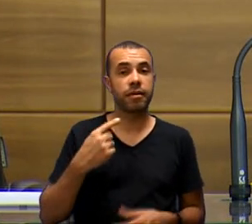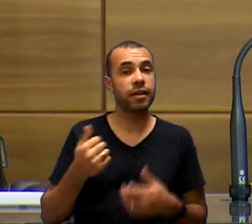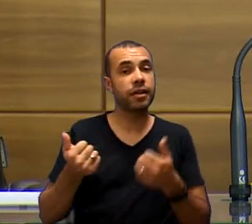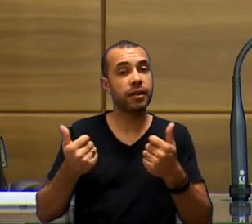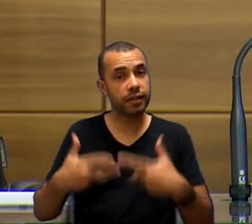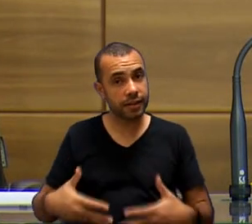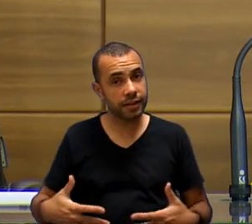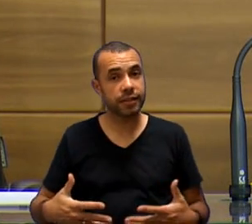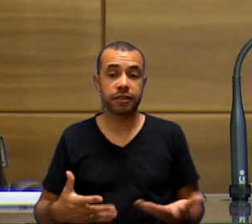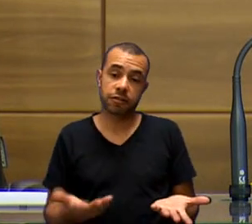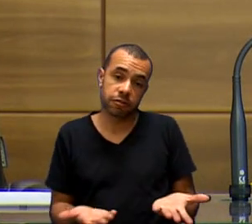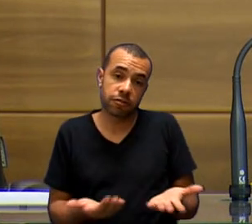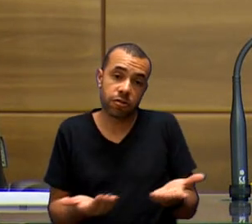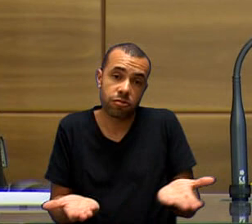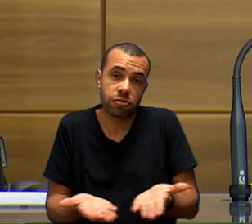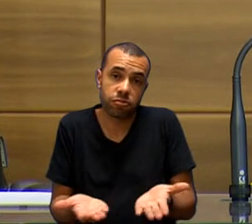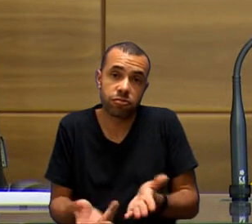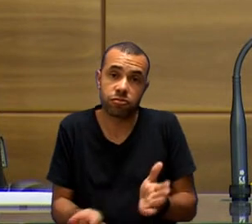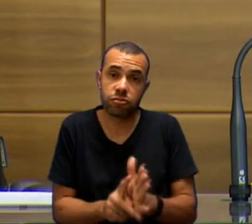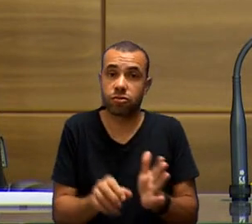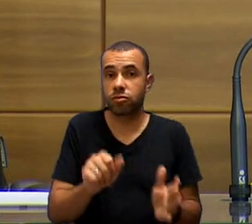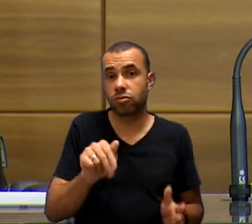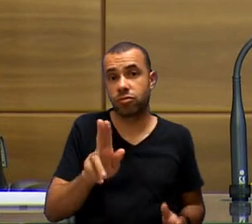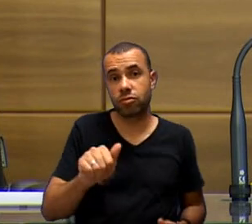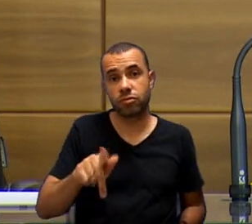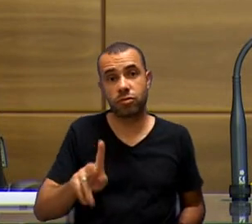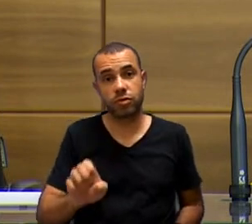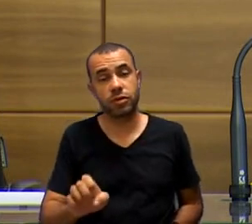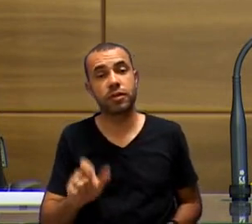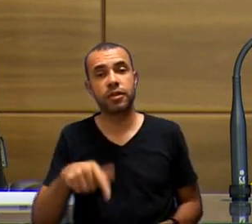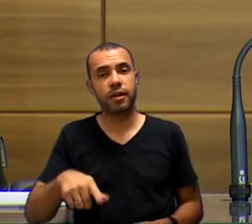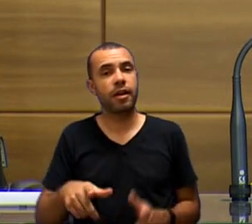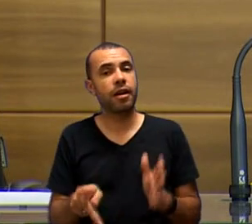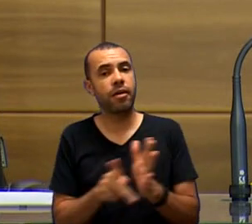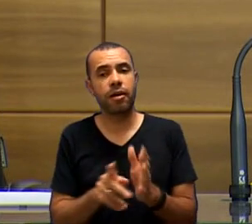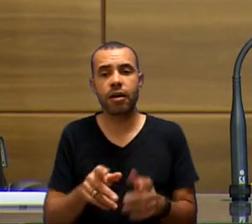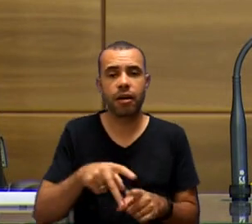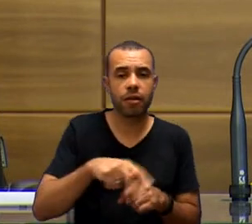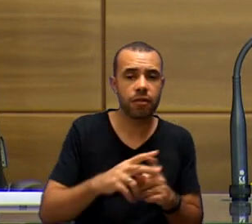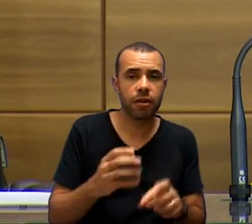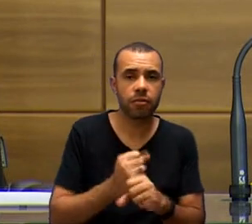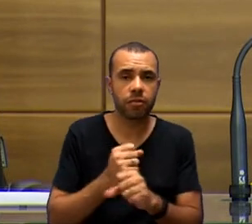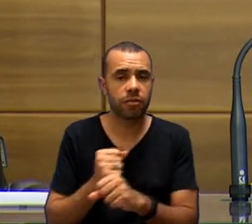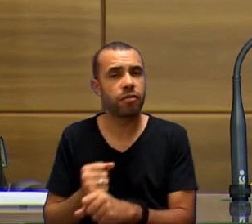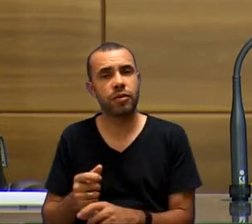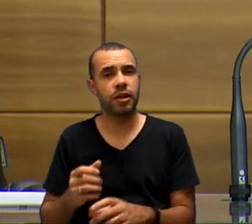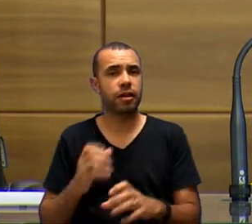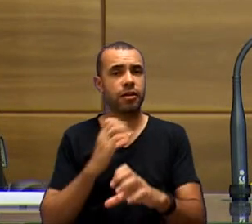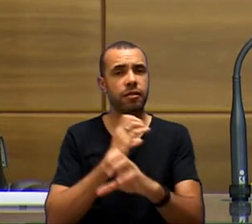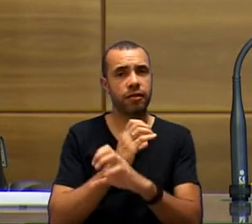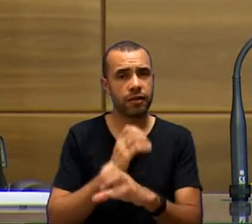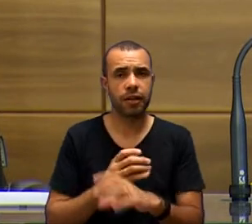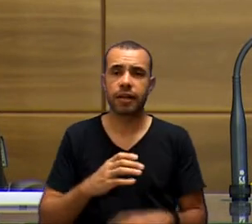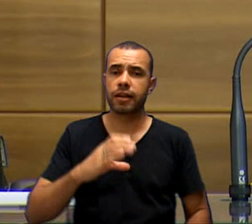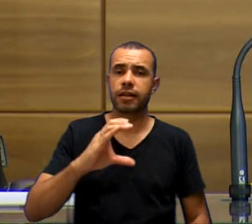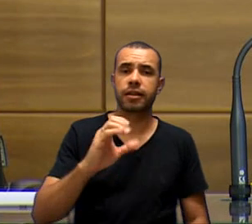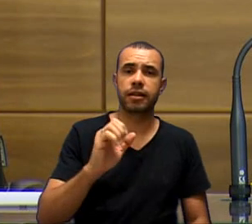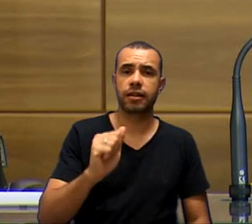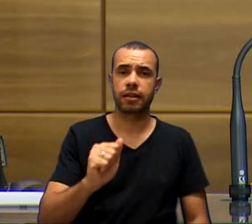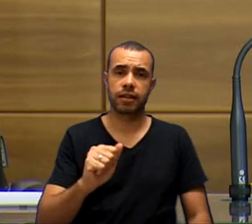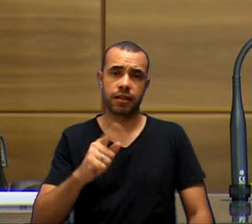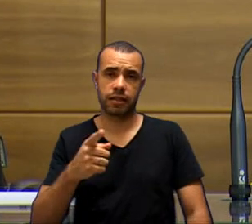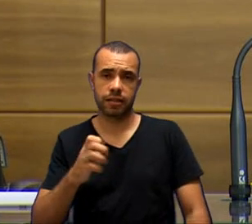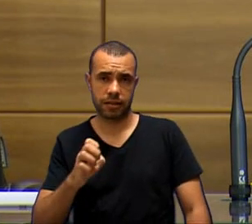mais significativo, que são as obras relacionadas ao projeto de financiamento da Caixa, da CAF, Caixa Andina